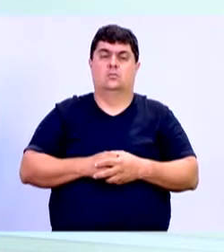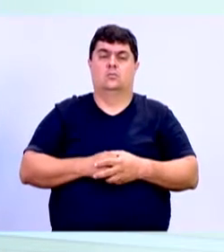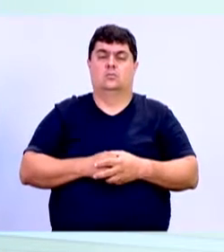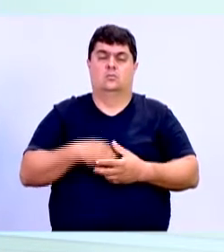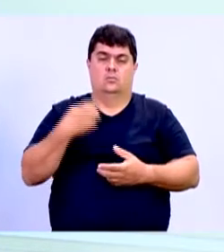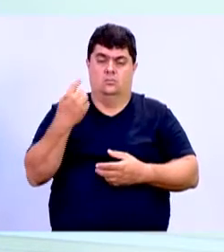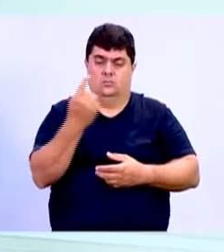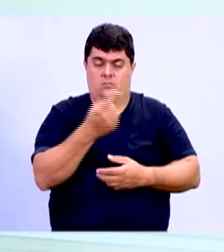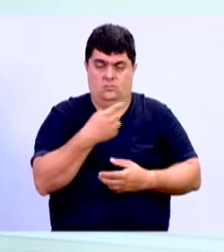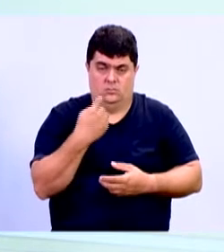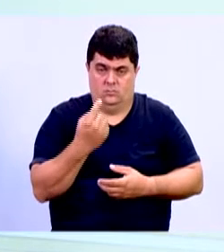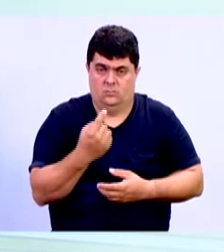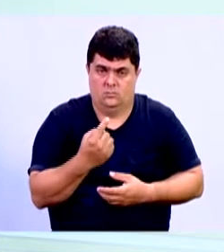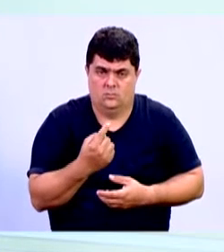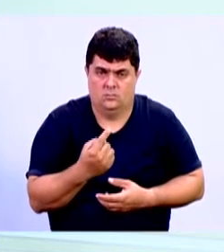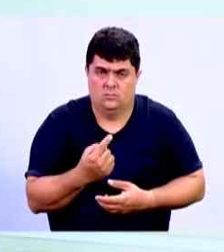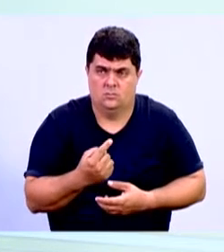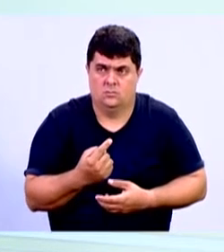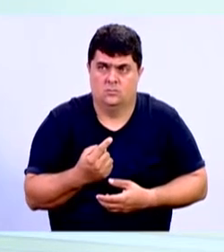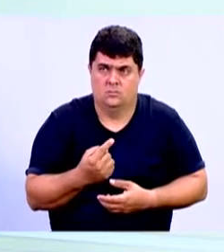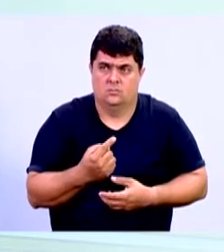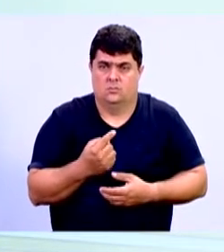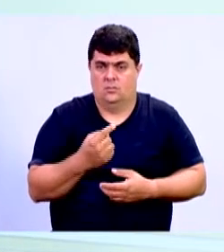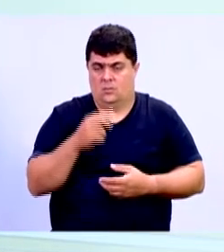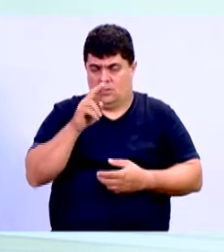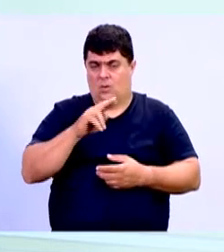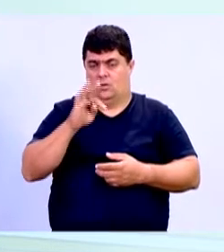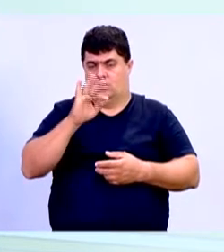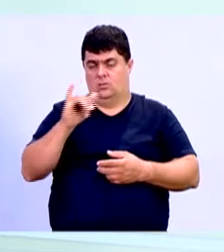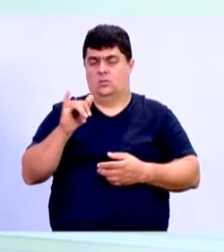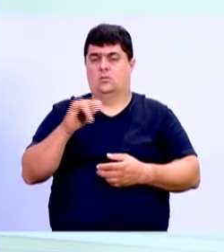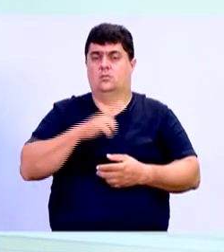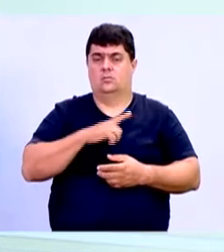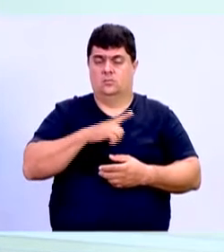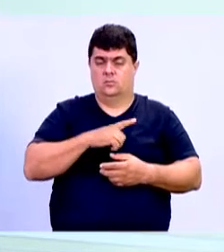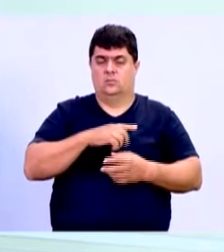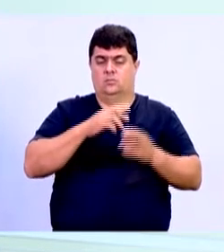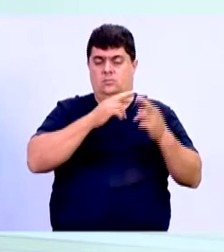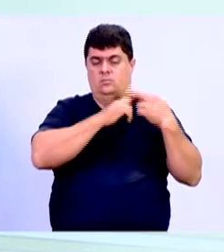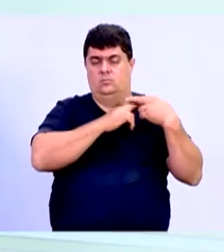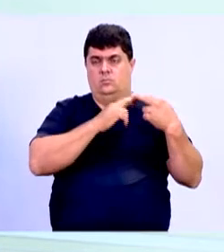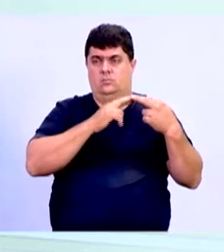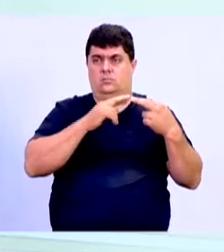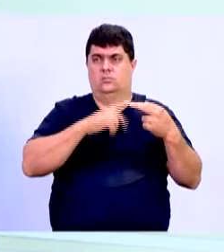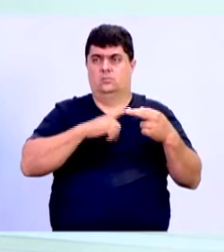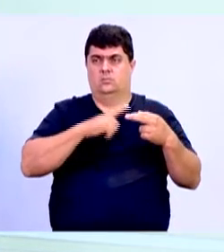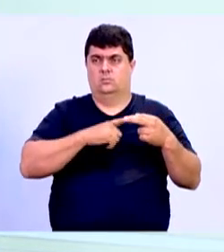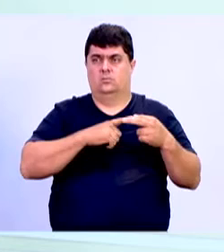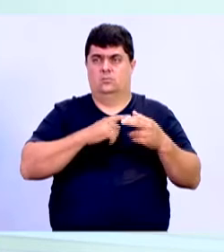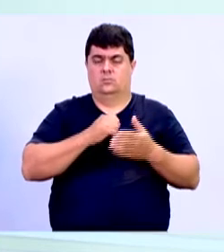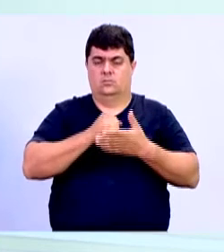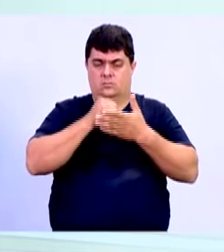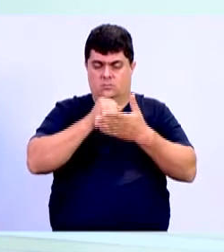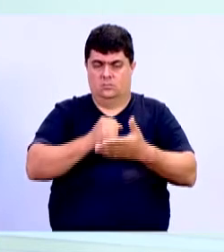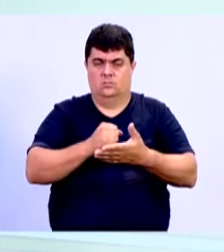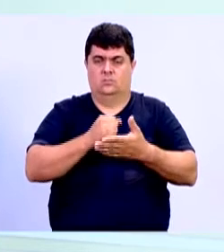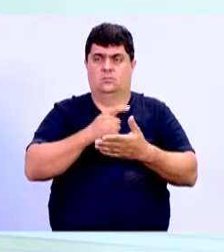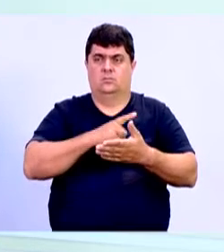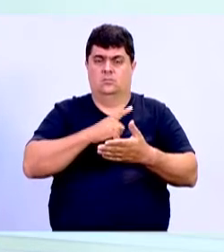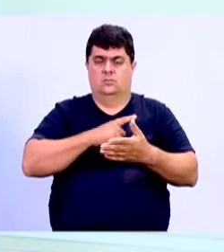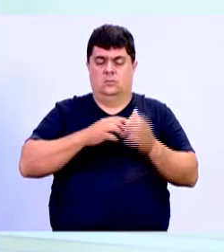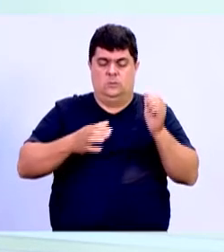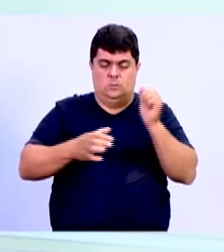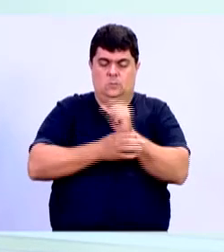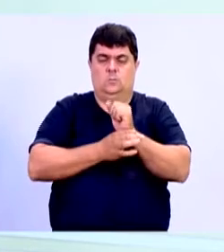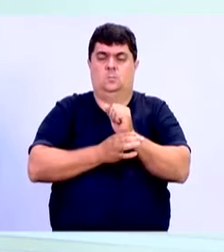nós, como ferramentas de TI, temos a responsabilidade de propiciar de forma